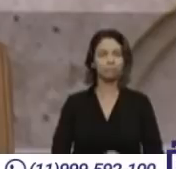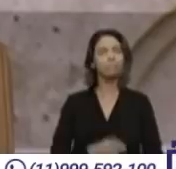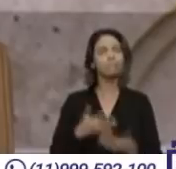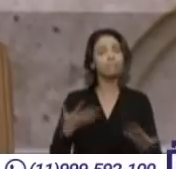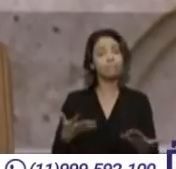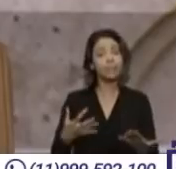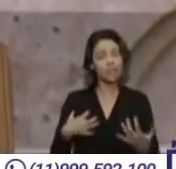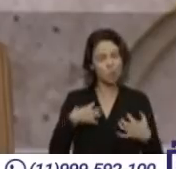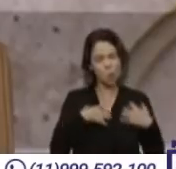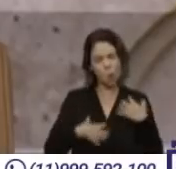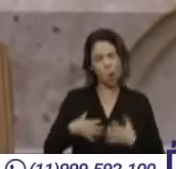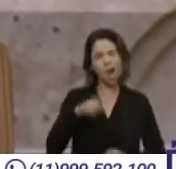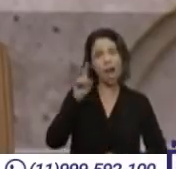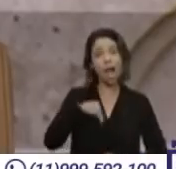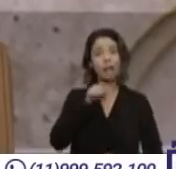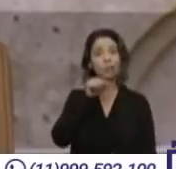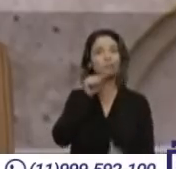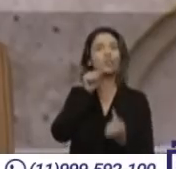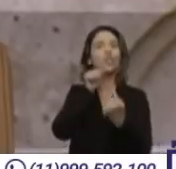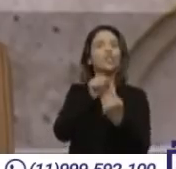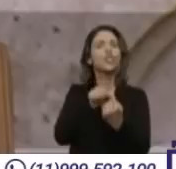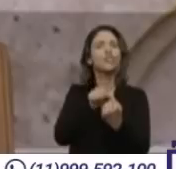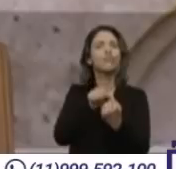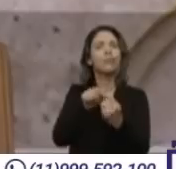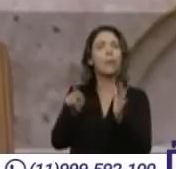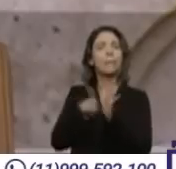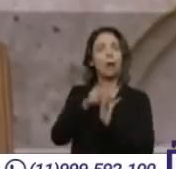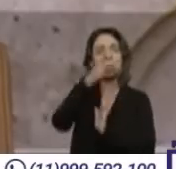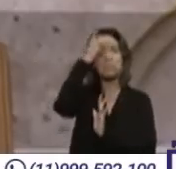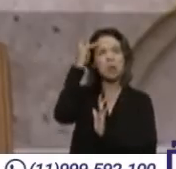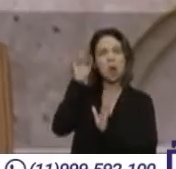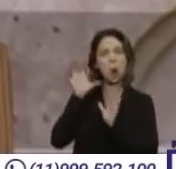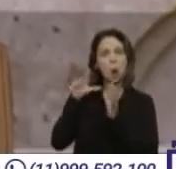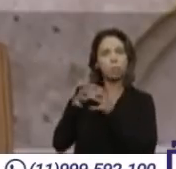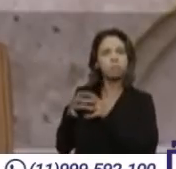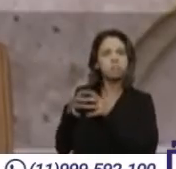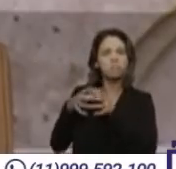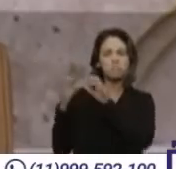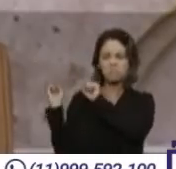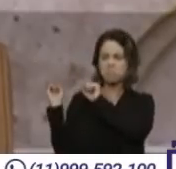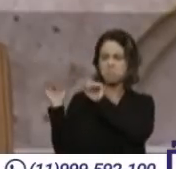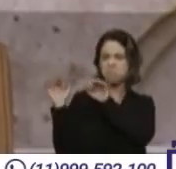Frustrado restou o real objetivo dos que assaltaram